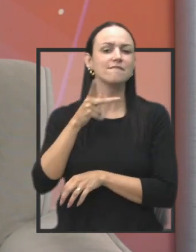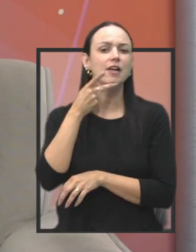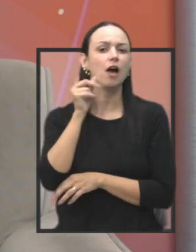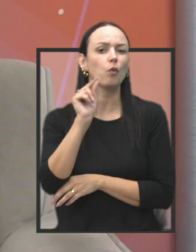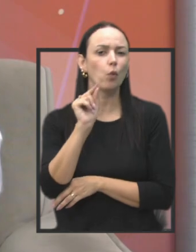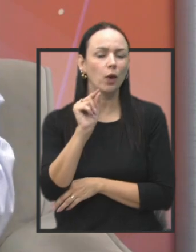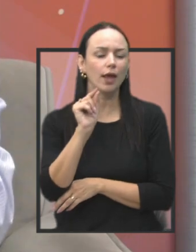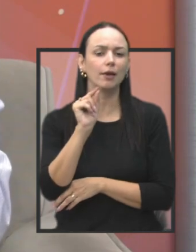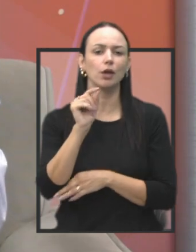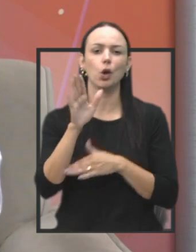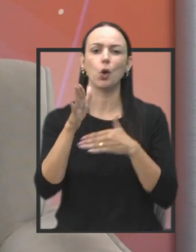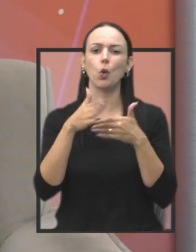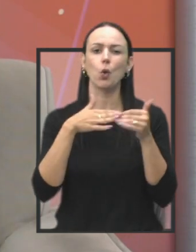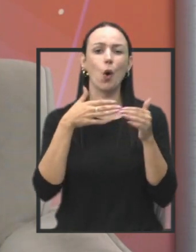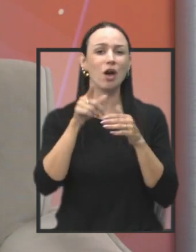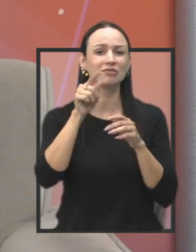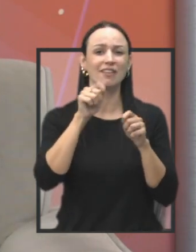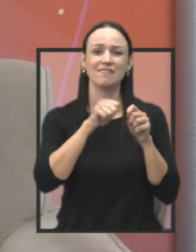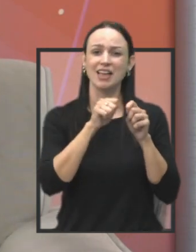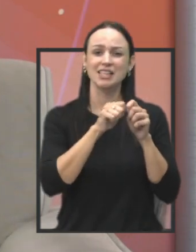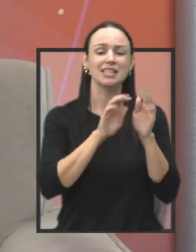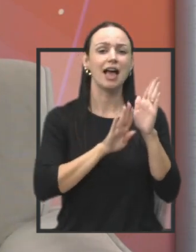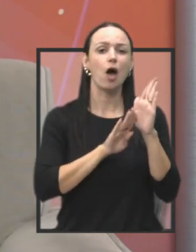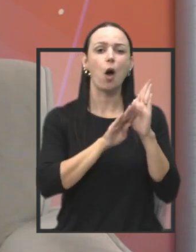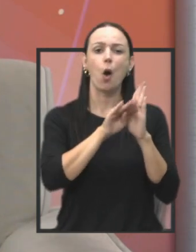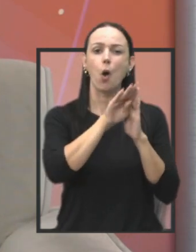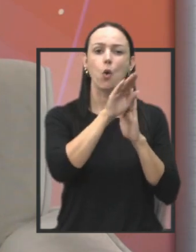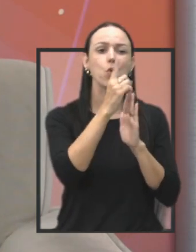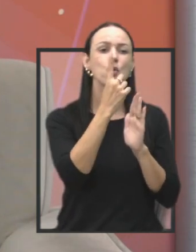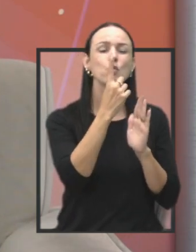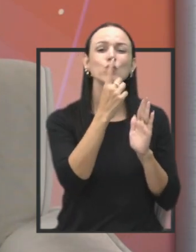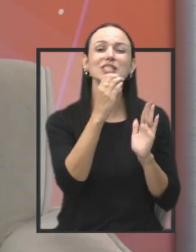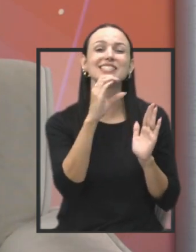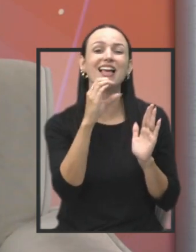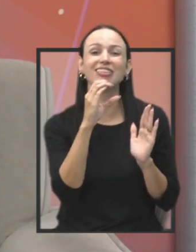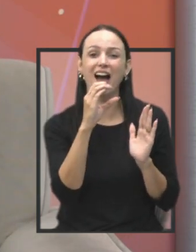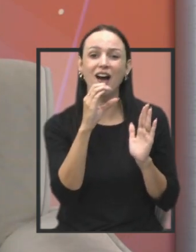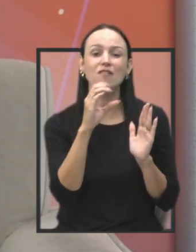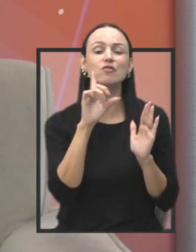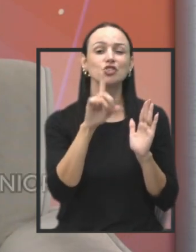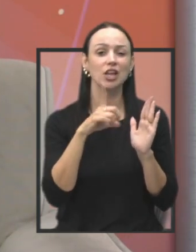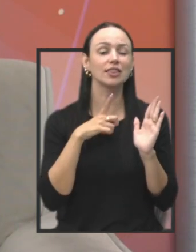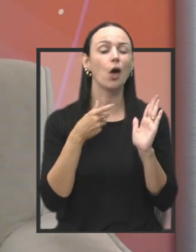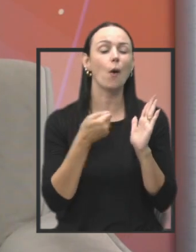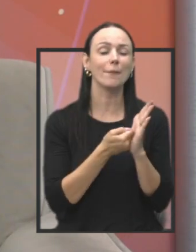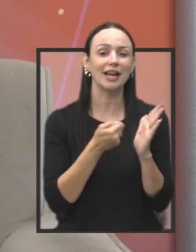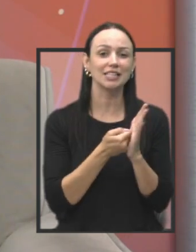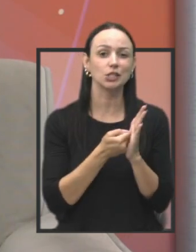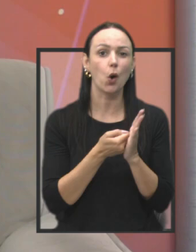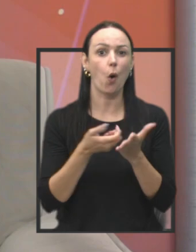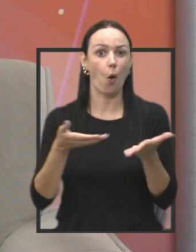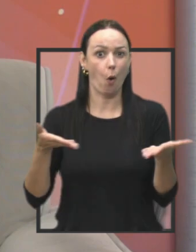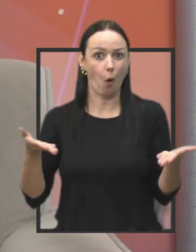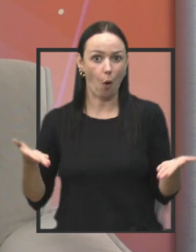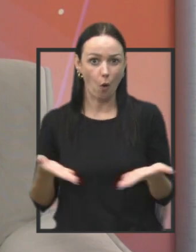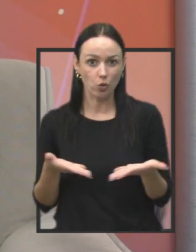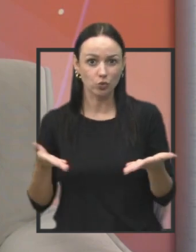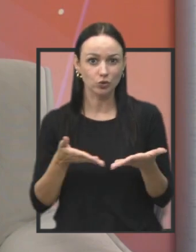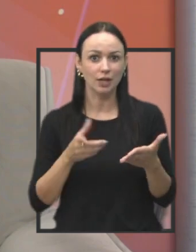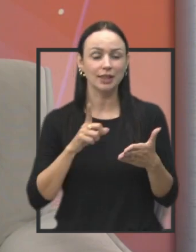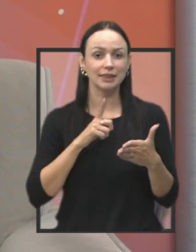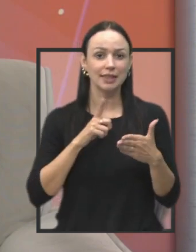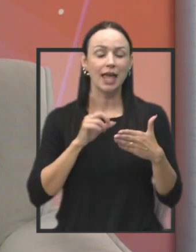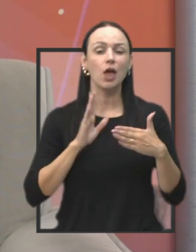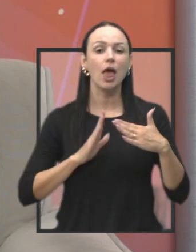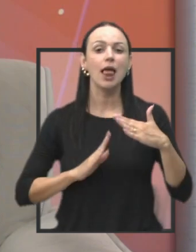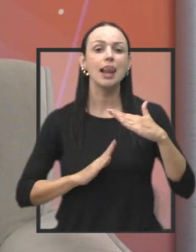que qualquer operação em Bolsa de Valores, mesmo que fosse 1 centavo, já criava a condição de obrigatoriedade. Hoje ela coloca no limite de